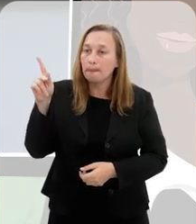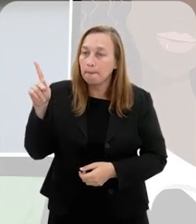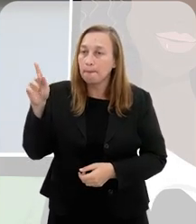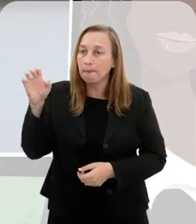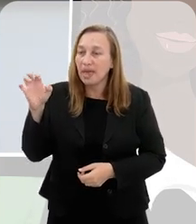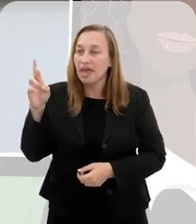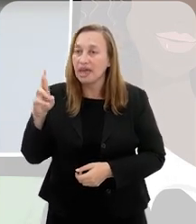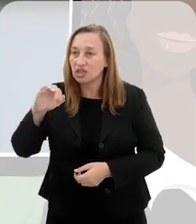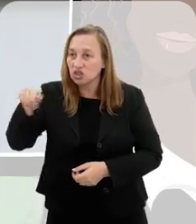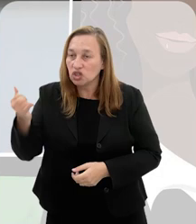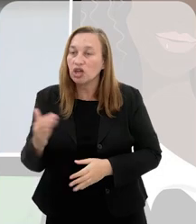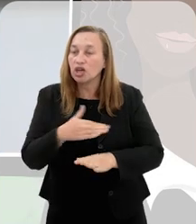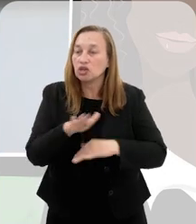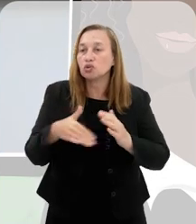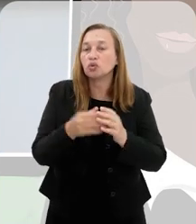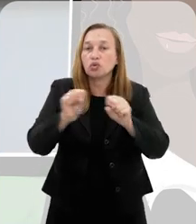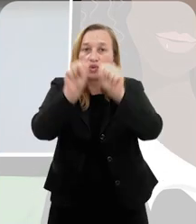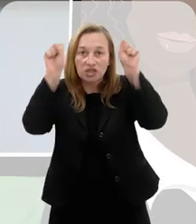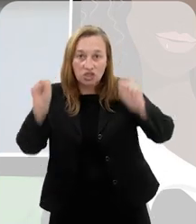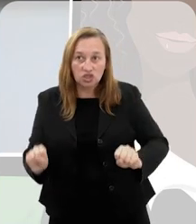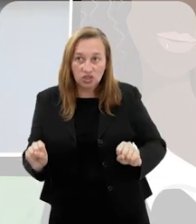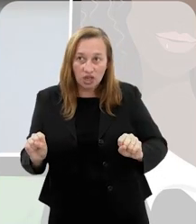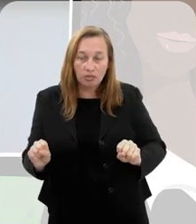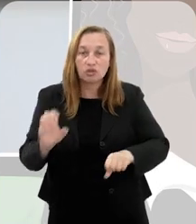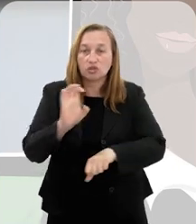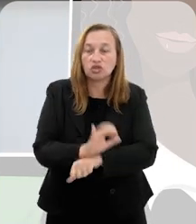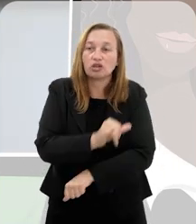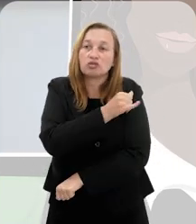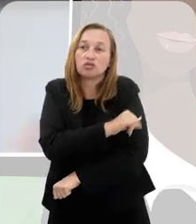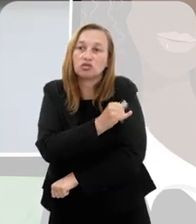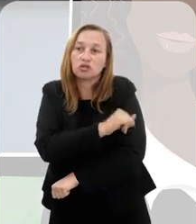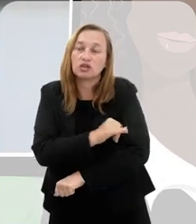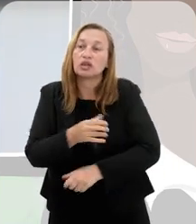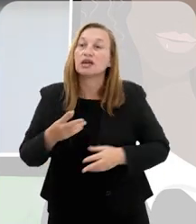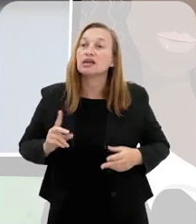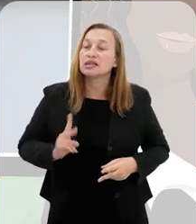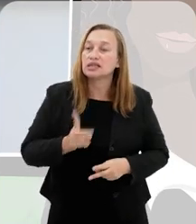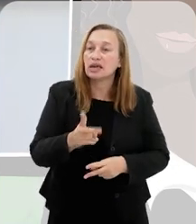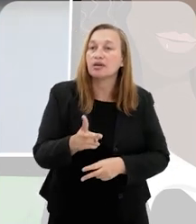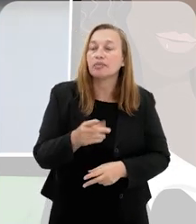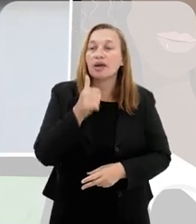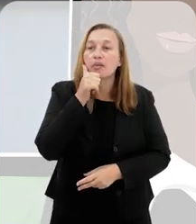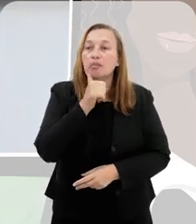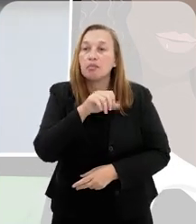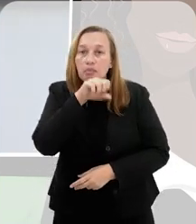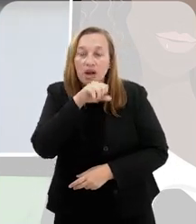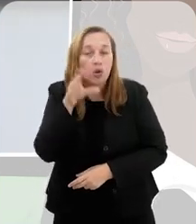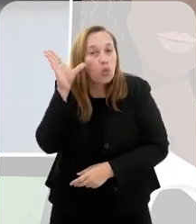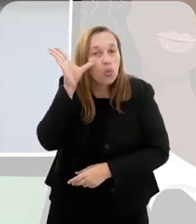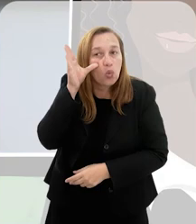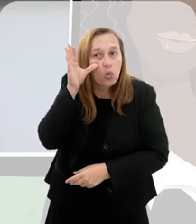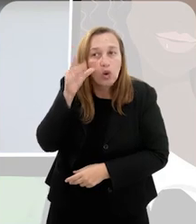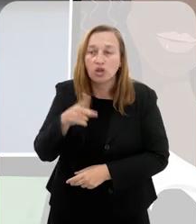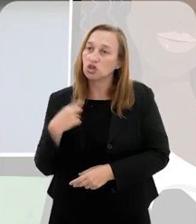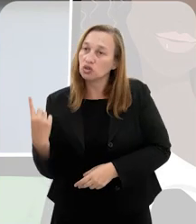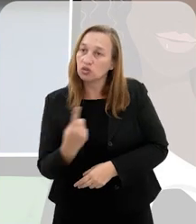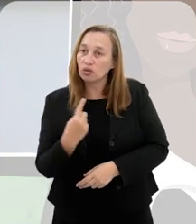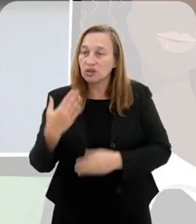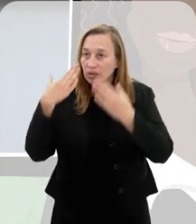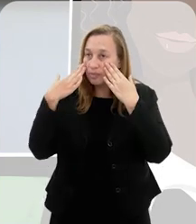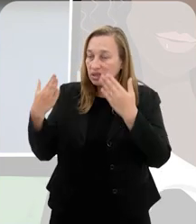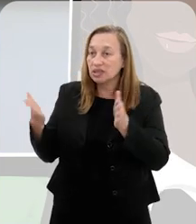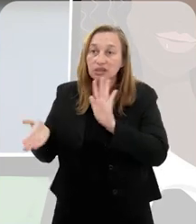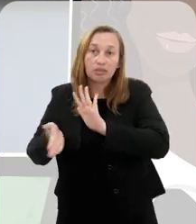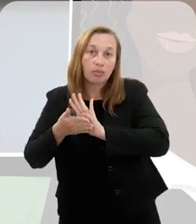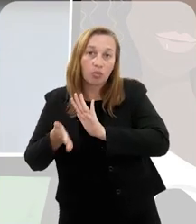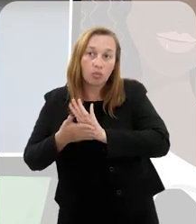na FAPERJ e em todo o sistema do fazer científico do Estado do Rio de Janeiro, sendo essas mulheres mães.